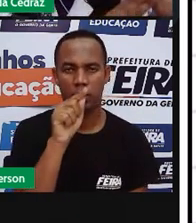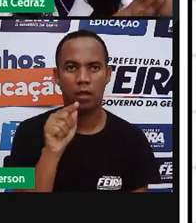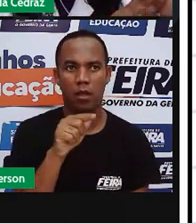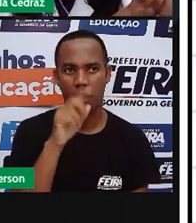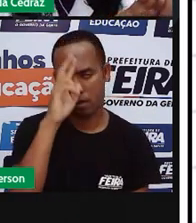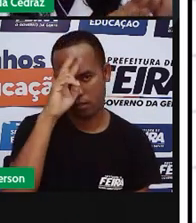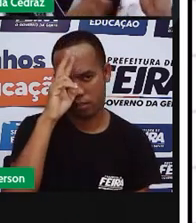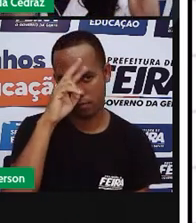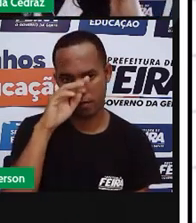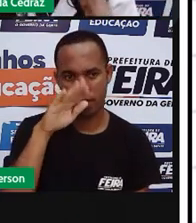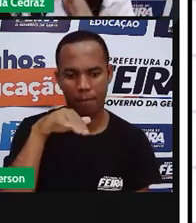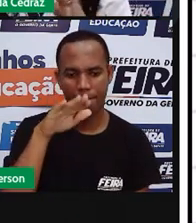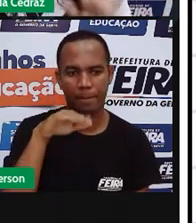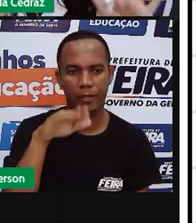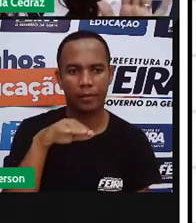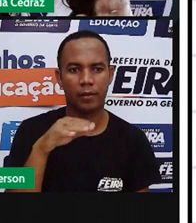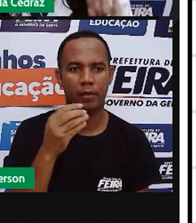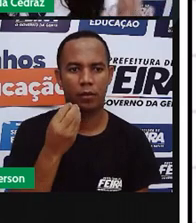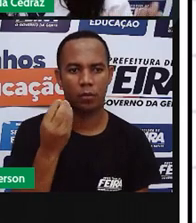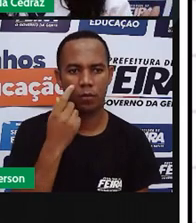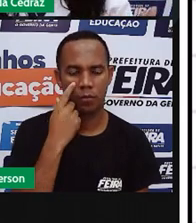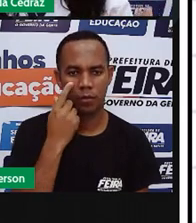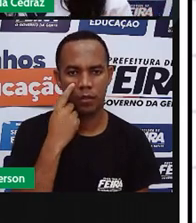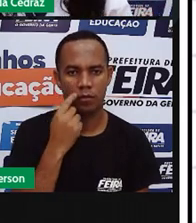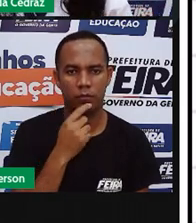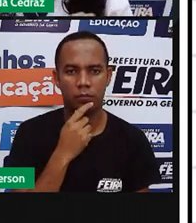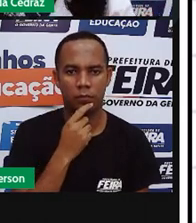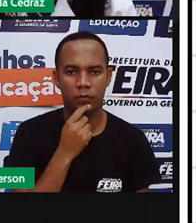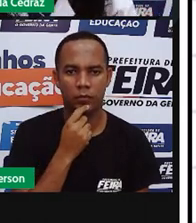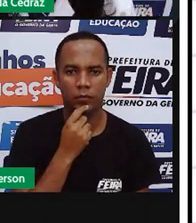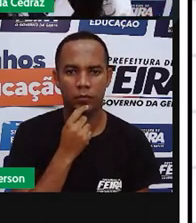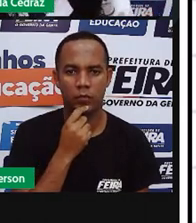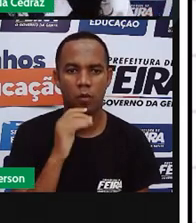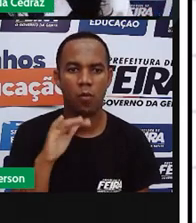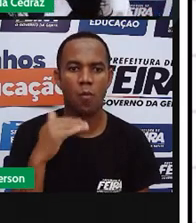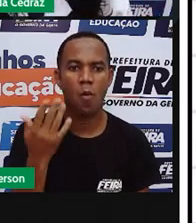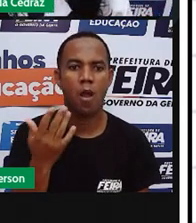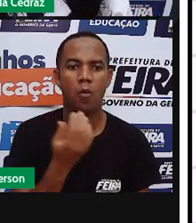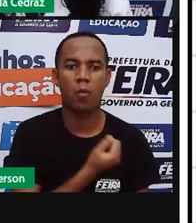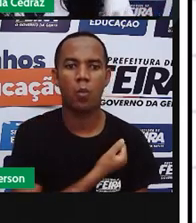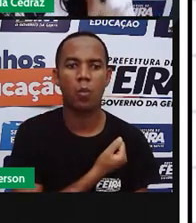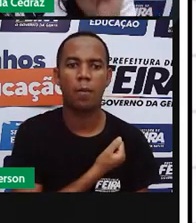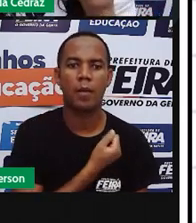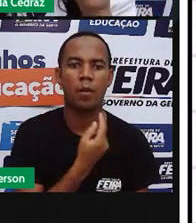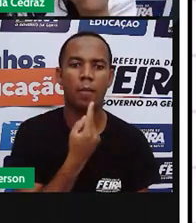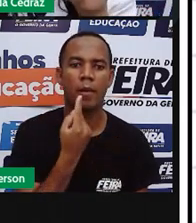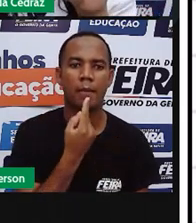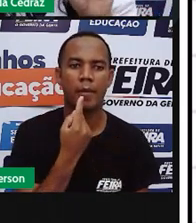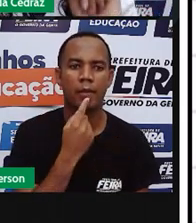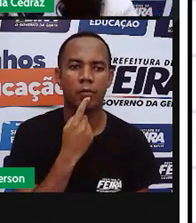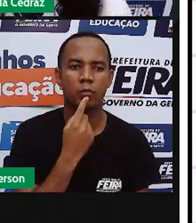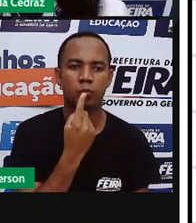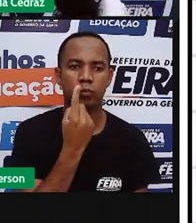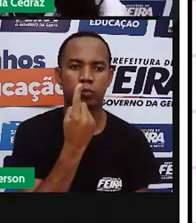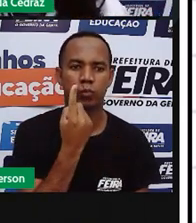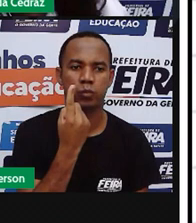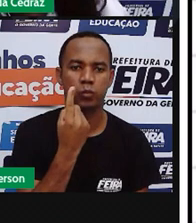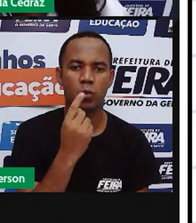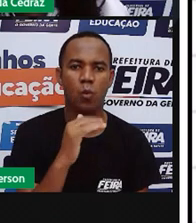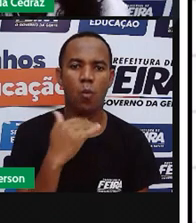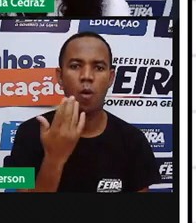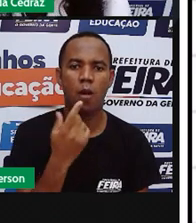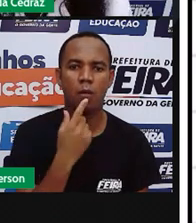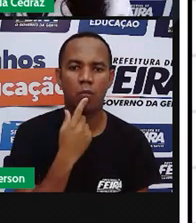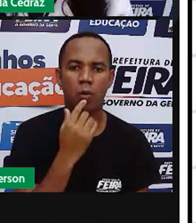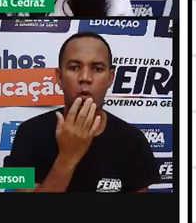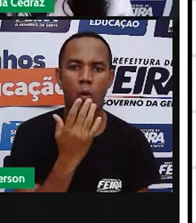da esquerda para a direita. Nós vamos completar. Qual é o primeiro número? O número 1. Qual é a cor